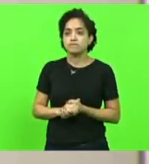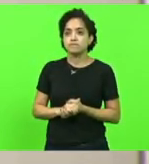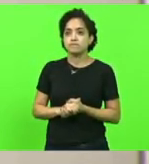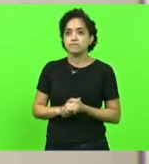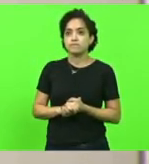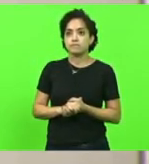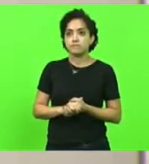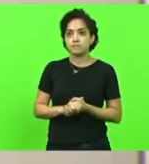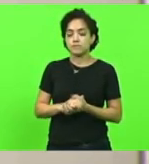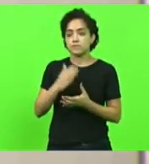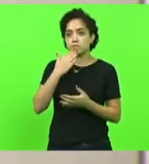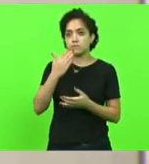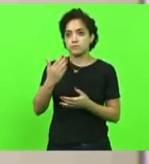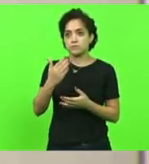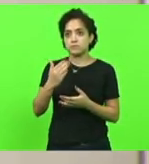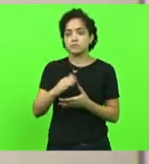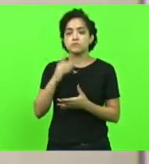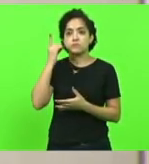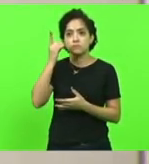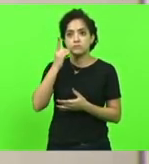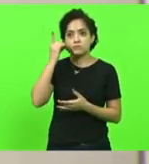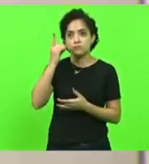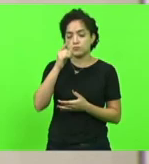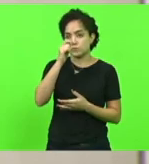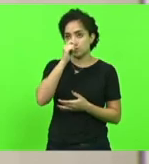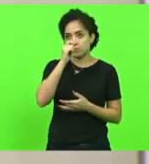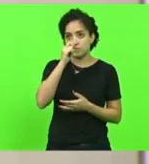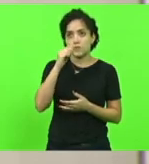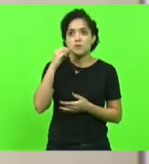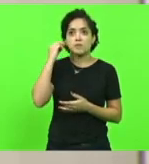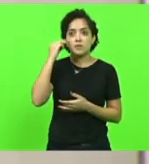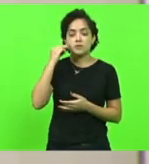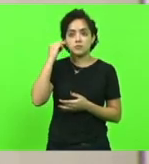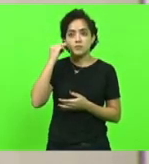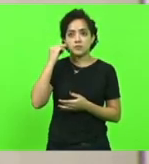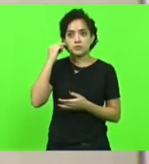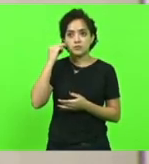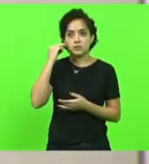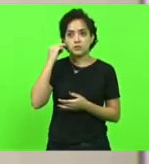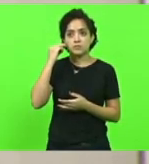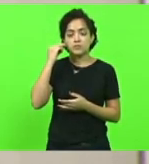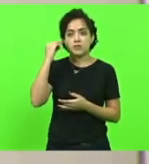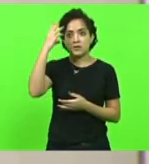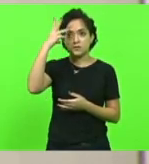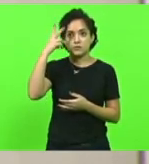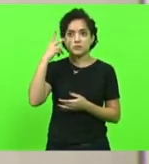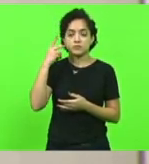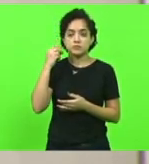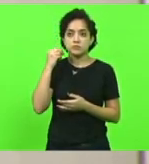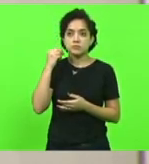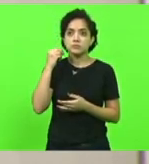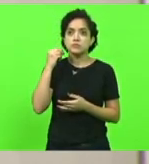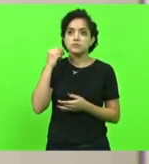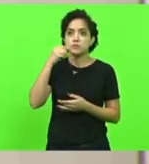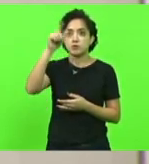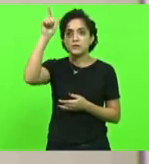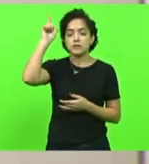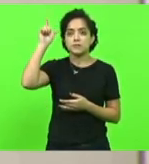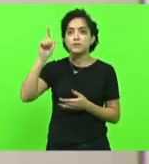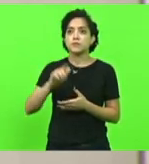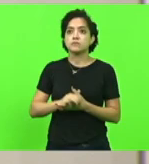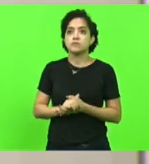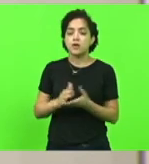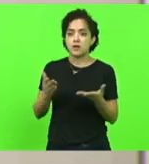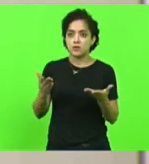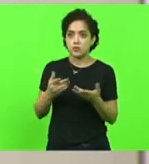requerentes, deputado João Amin, deputado Bruno Souza, deputado Márcio Machado, deputada Luciane Carminati, deputado Sargento Lima. Em